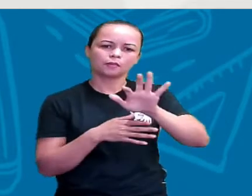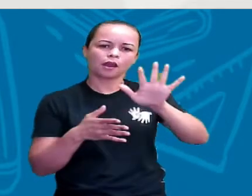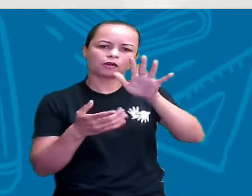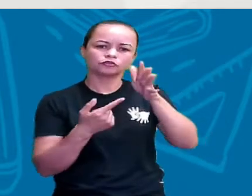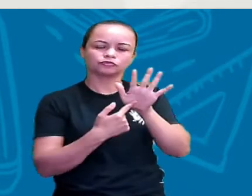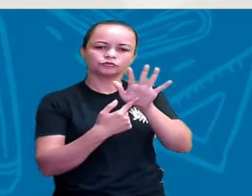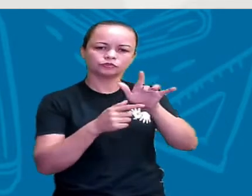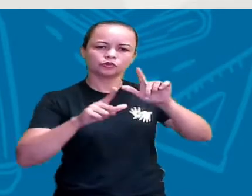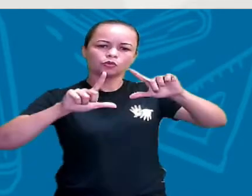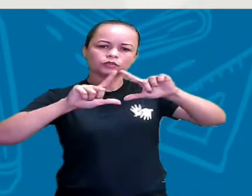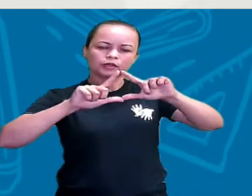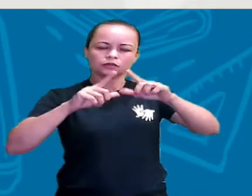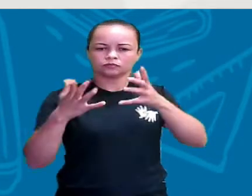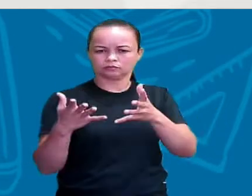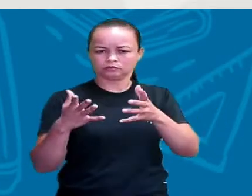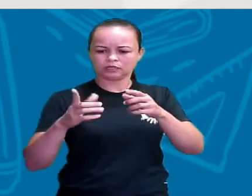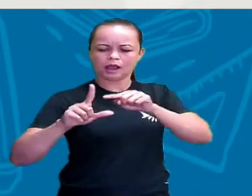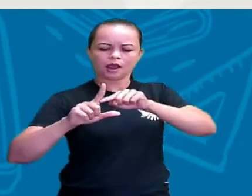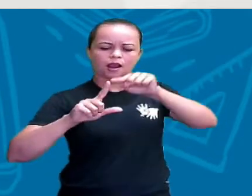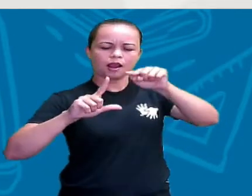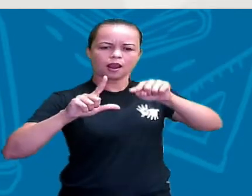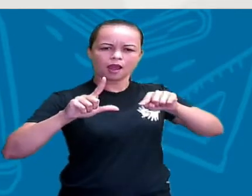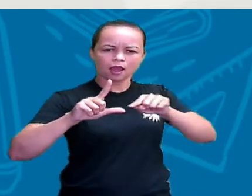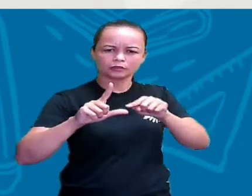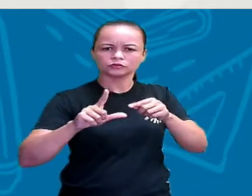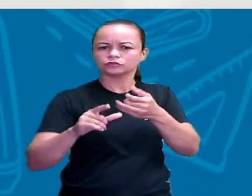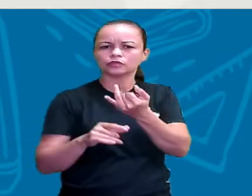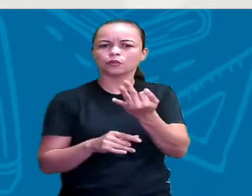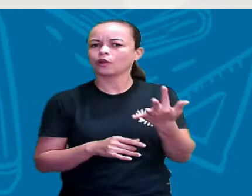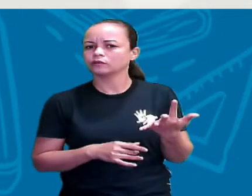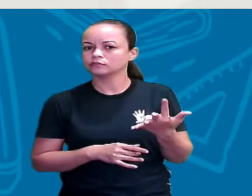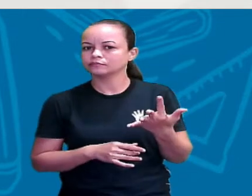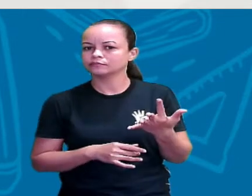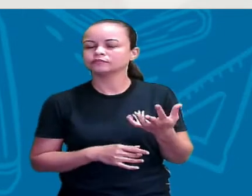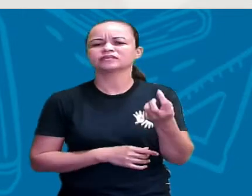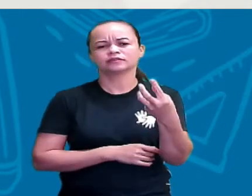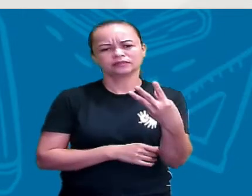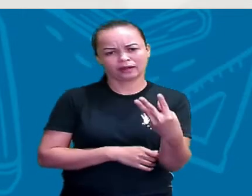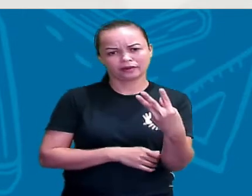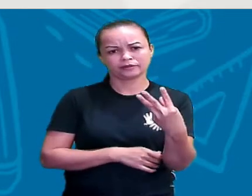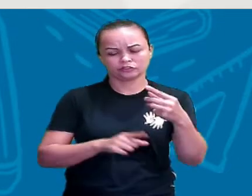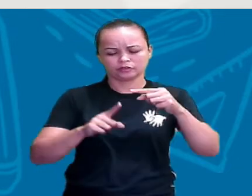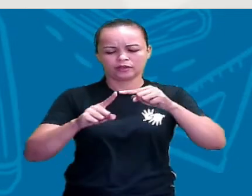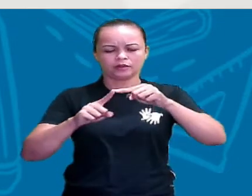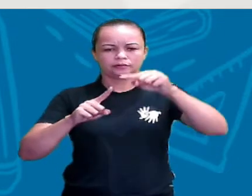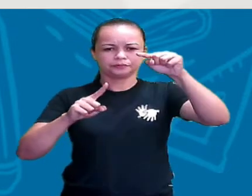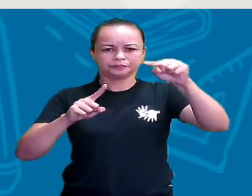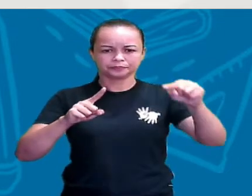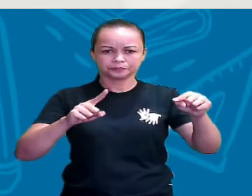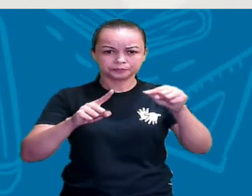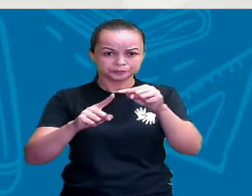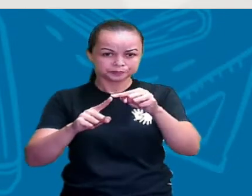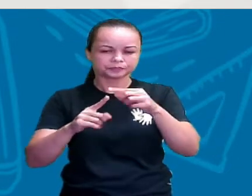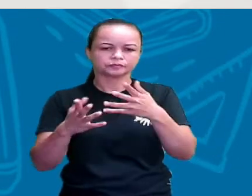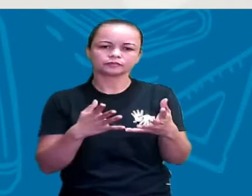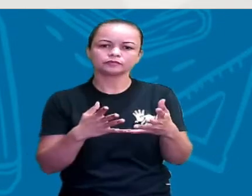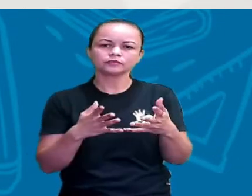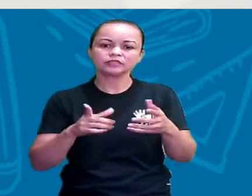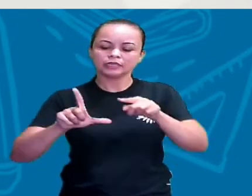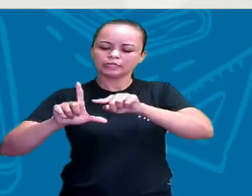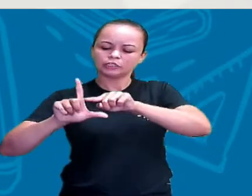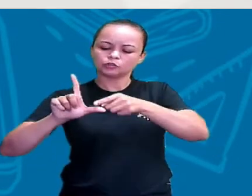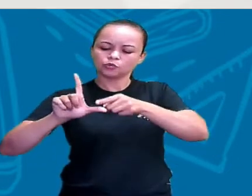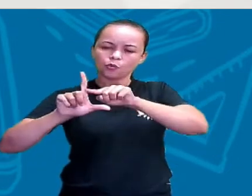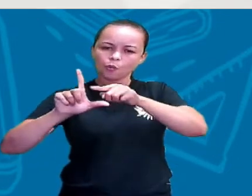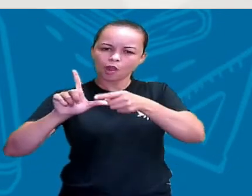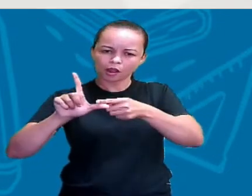ele tem quantos lados? 3 lados, não é isso? E tem quantos ângulos? Também tem 3 ângulos.